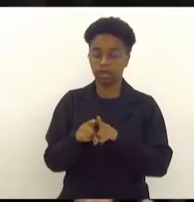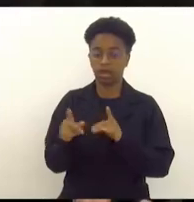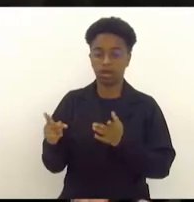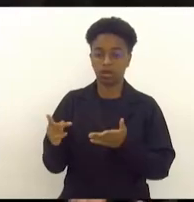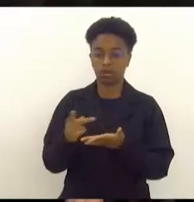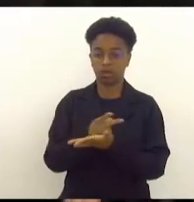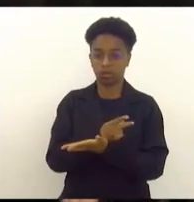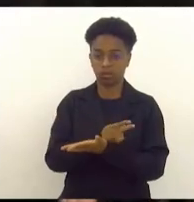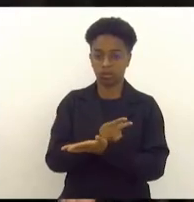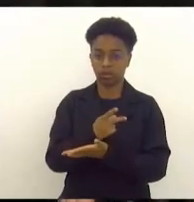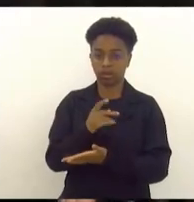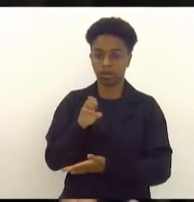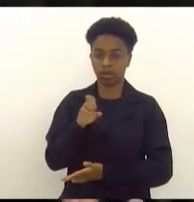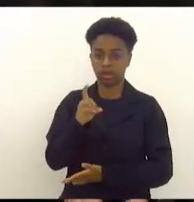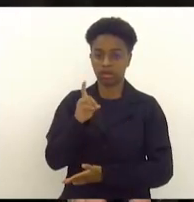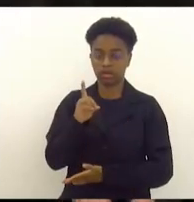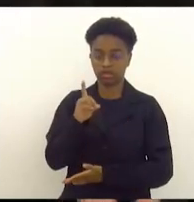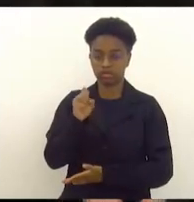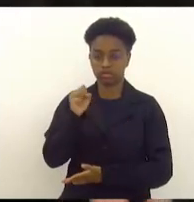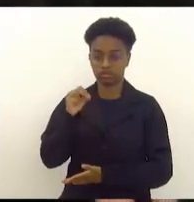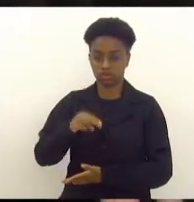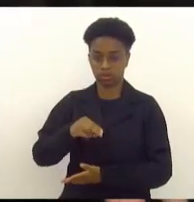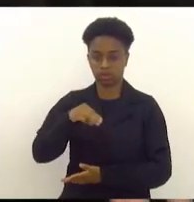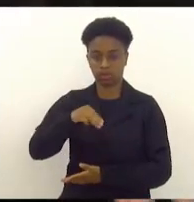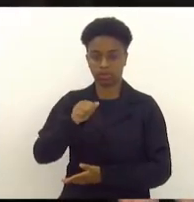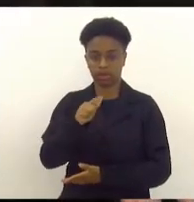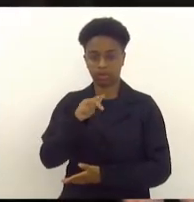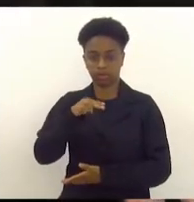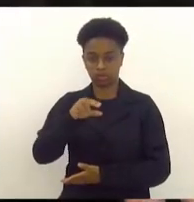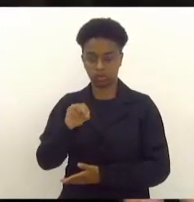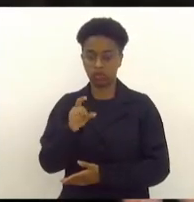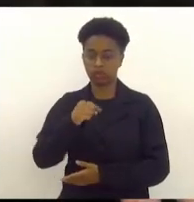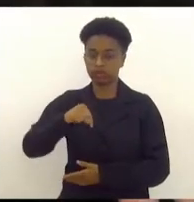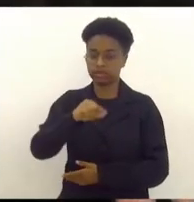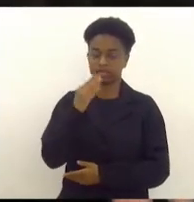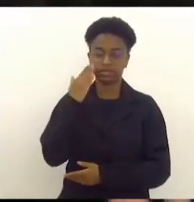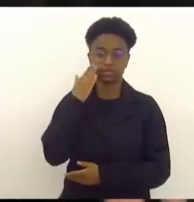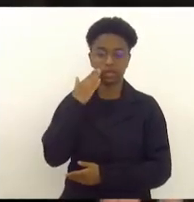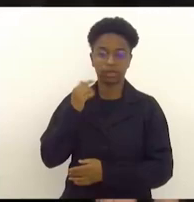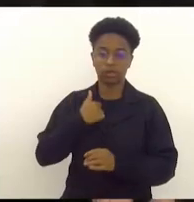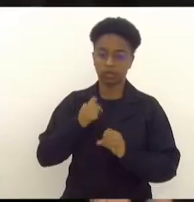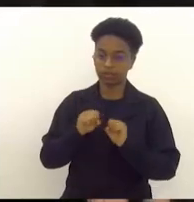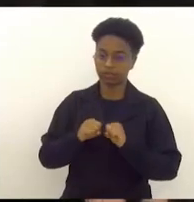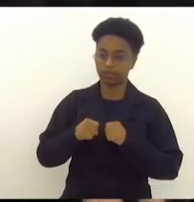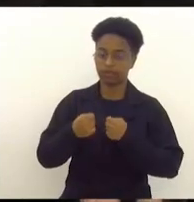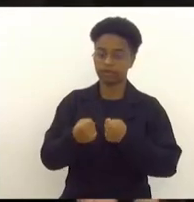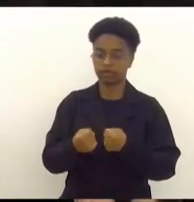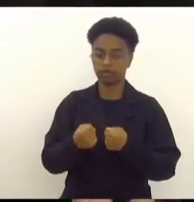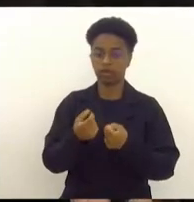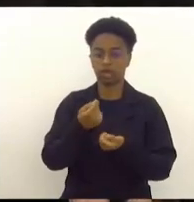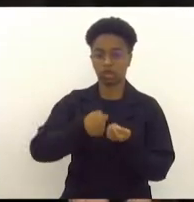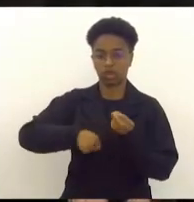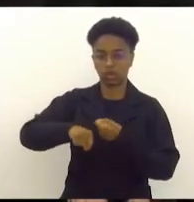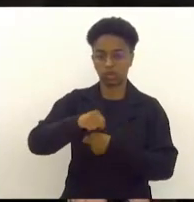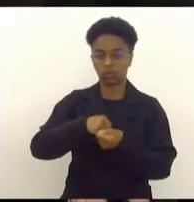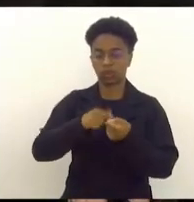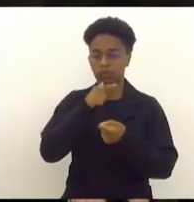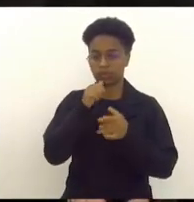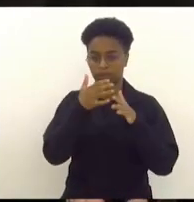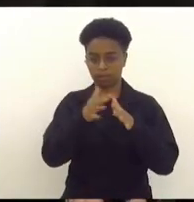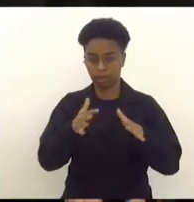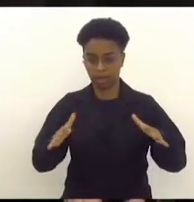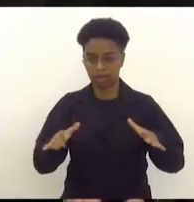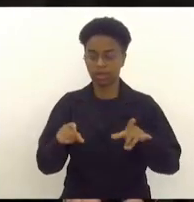acontecendo na expomag porque todos sabem que eu sou defensora da economia do mar defensora